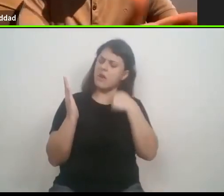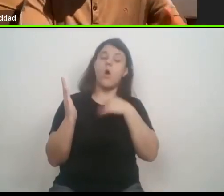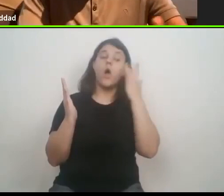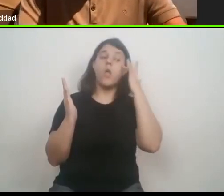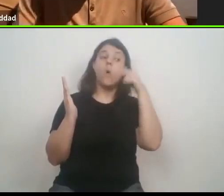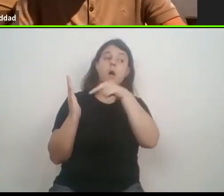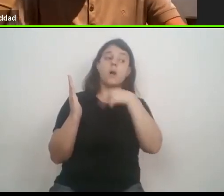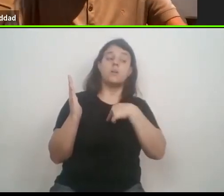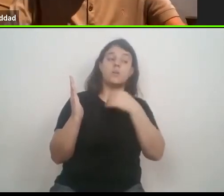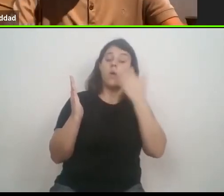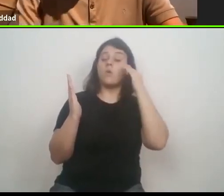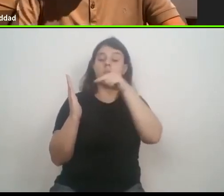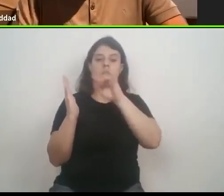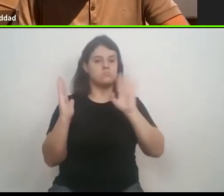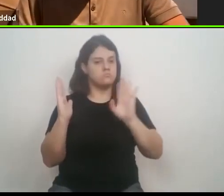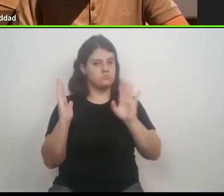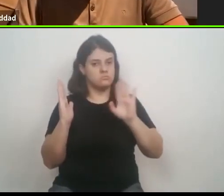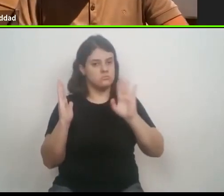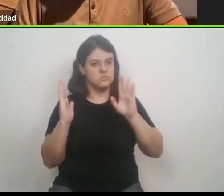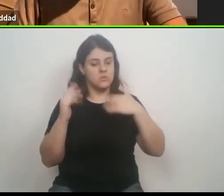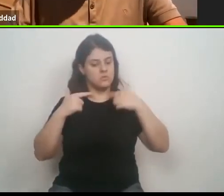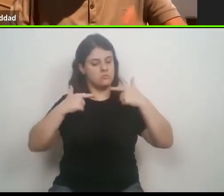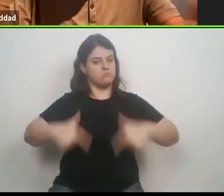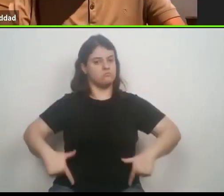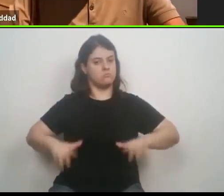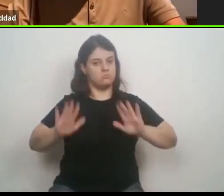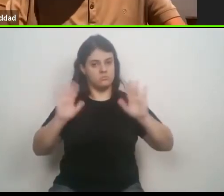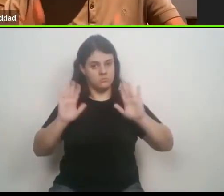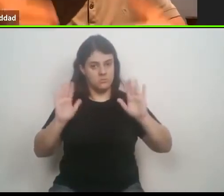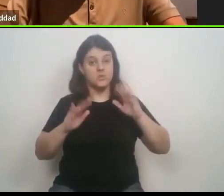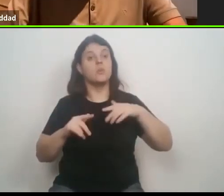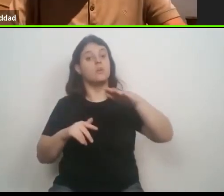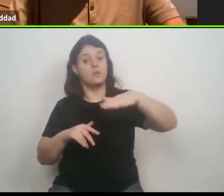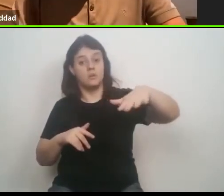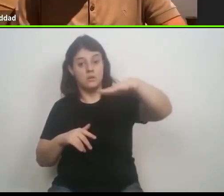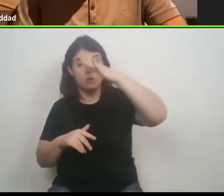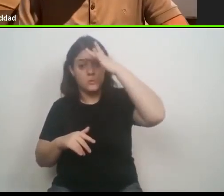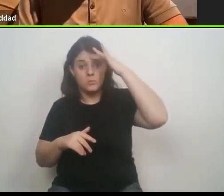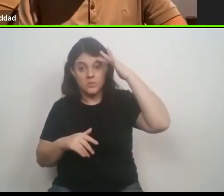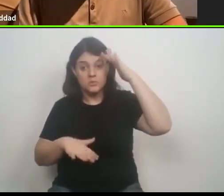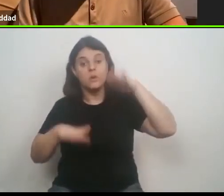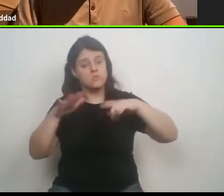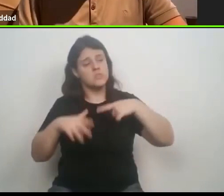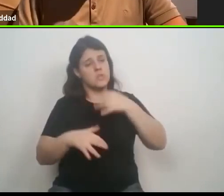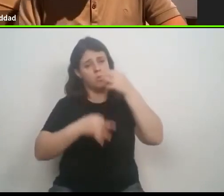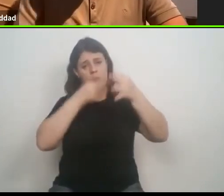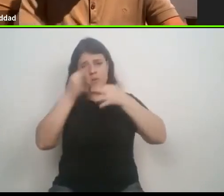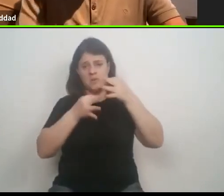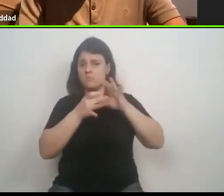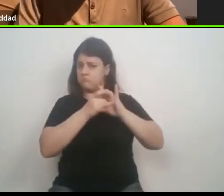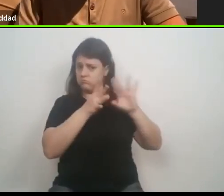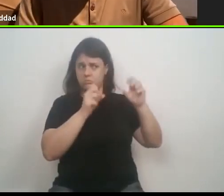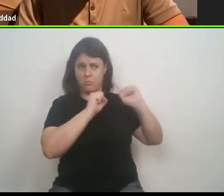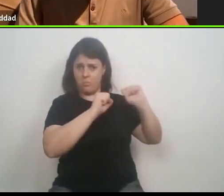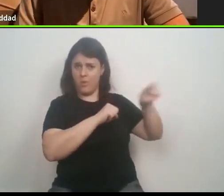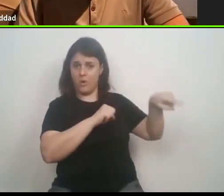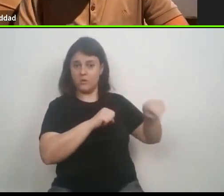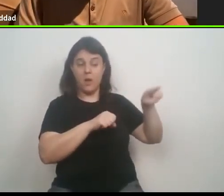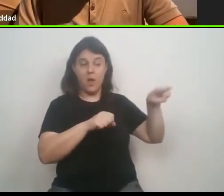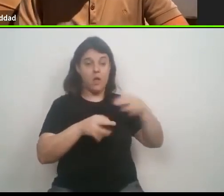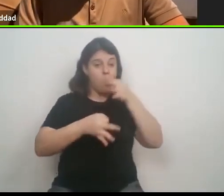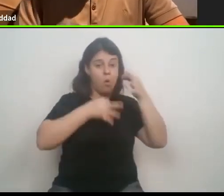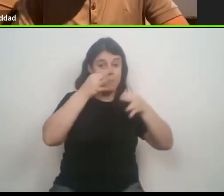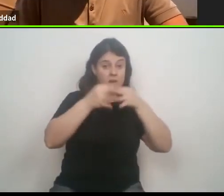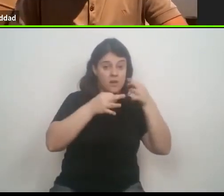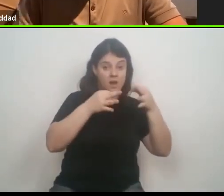dela, isso é o papel da sociedade. Num livre, as pessoas ali podem até ter uma opinião sobre os fatos, mas isso não é agência de